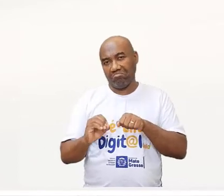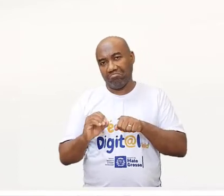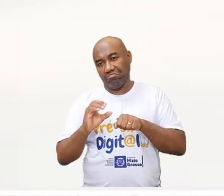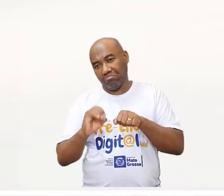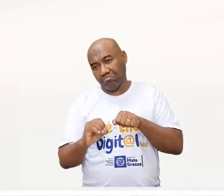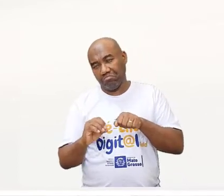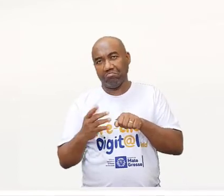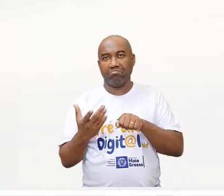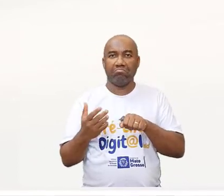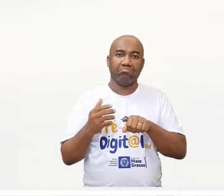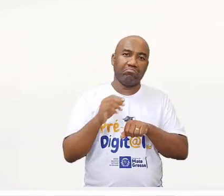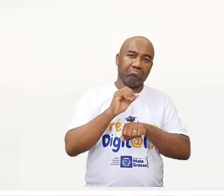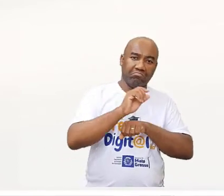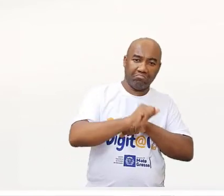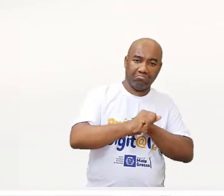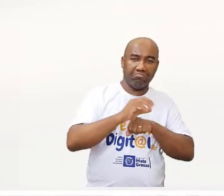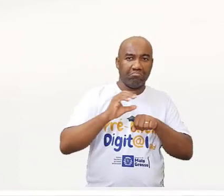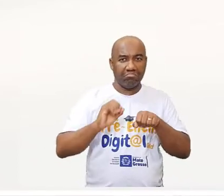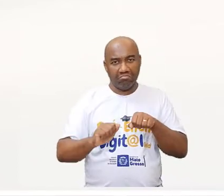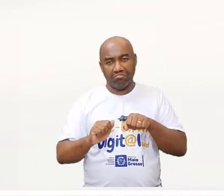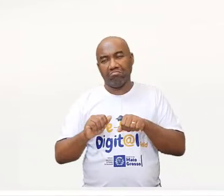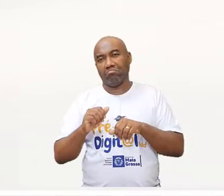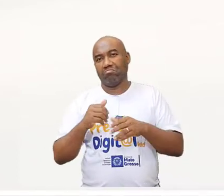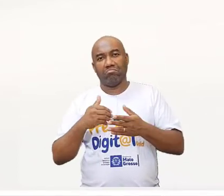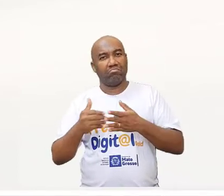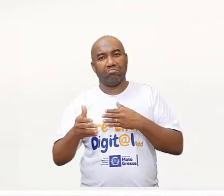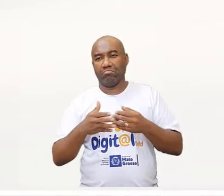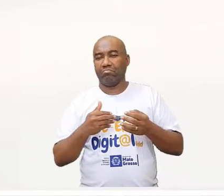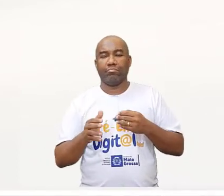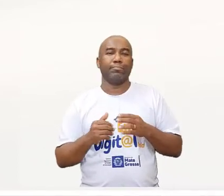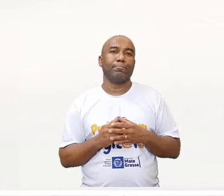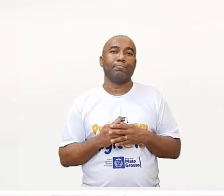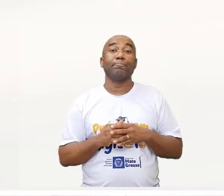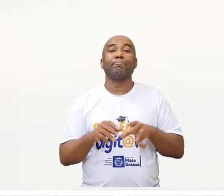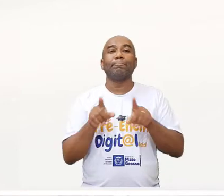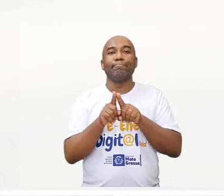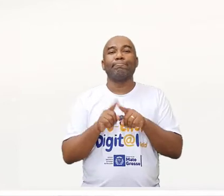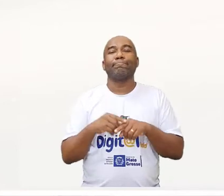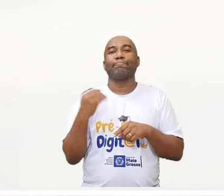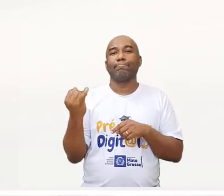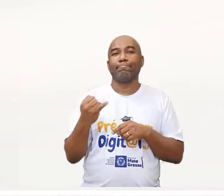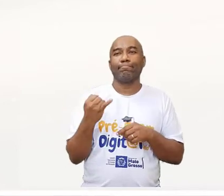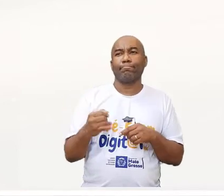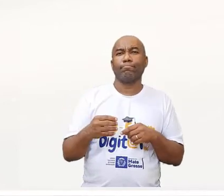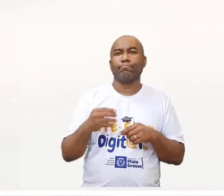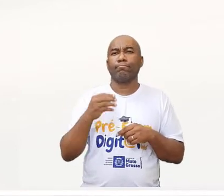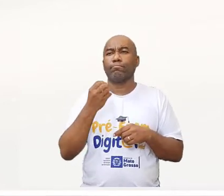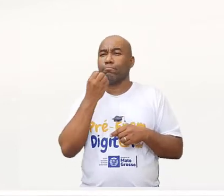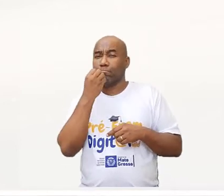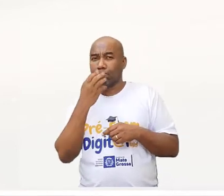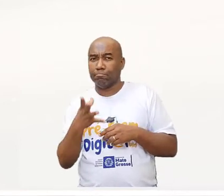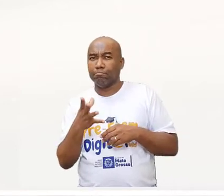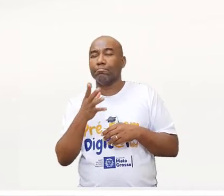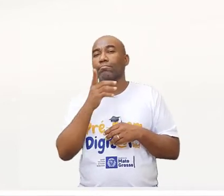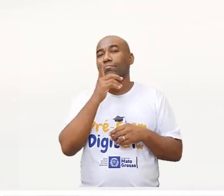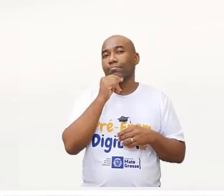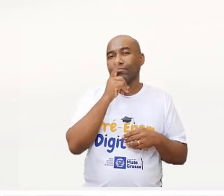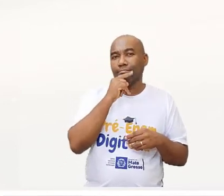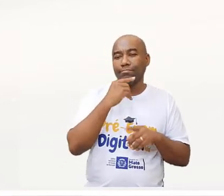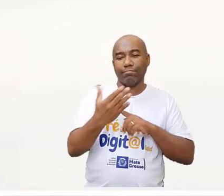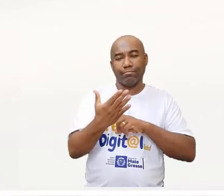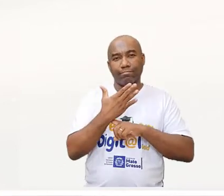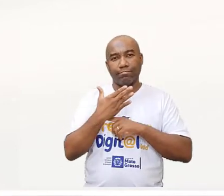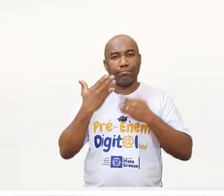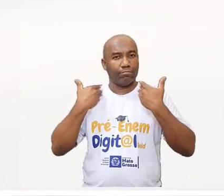quiser utilizar o O, é indiferente. É bom água para hidratar o corpo neste calor.